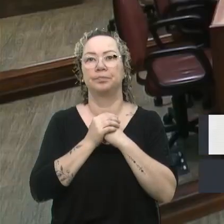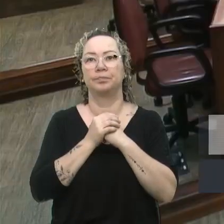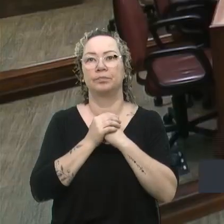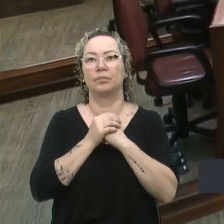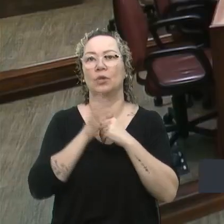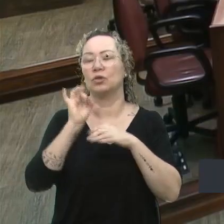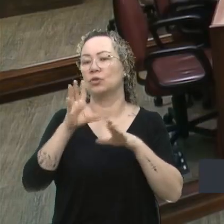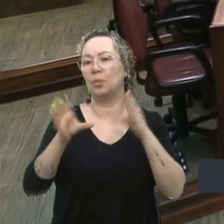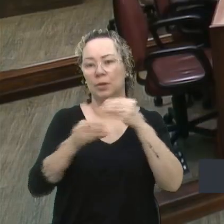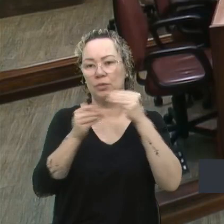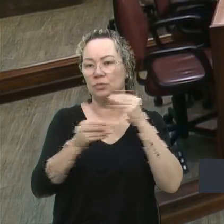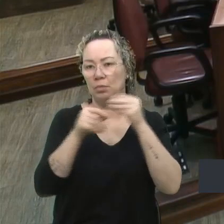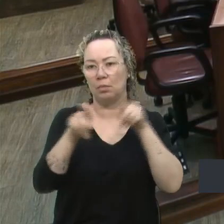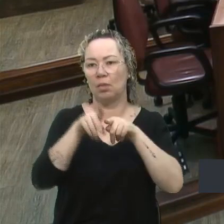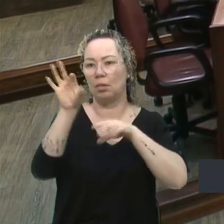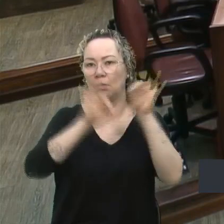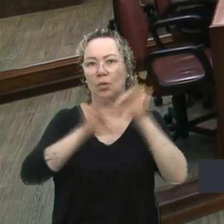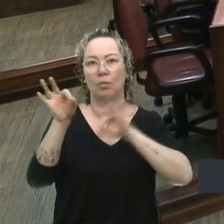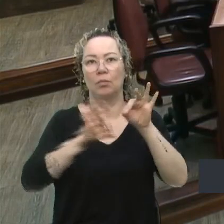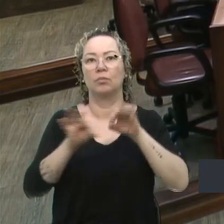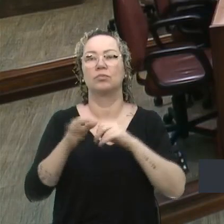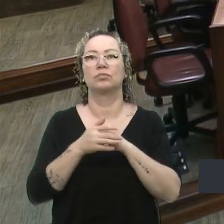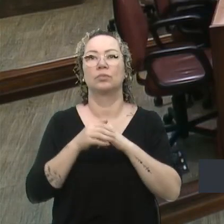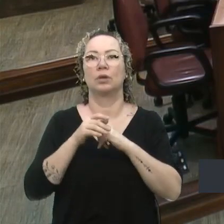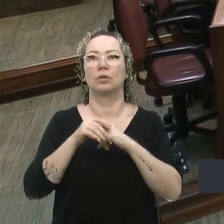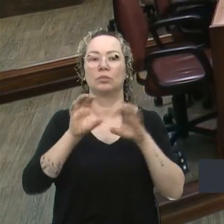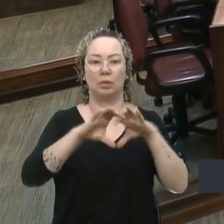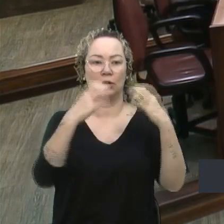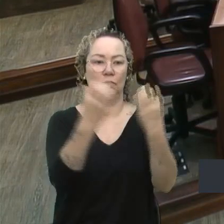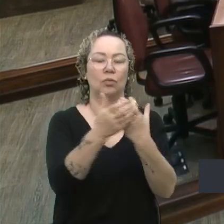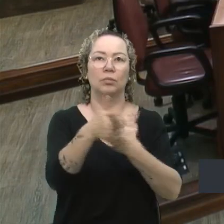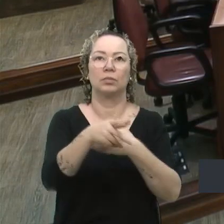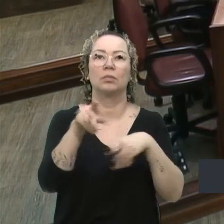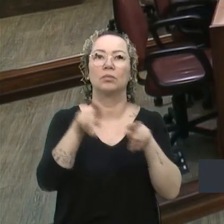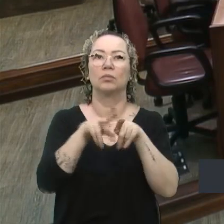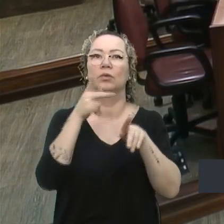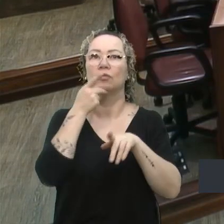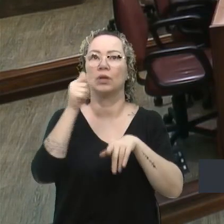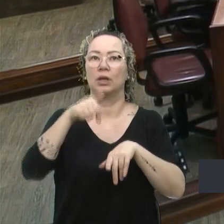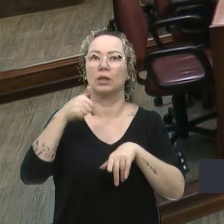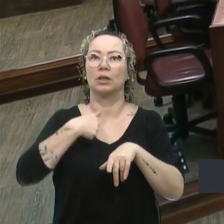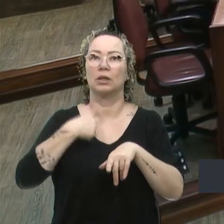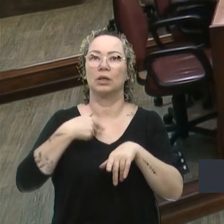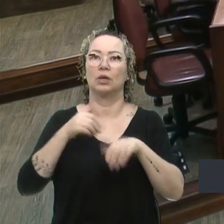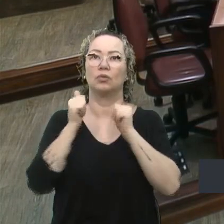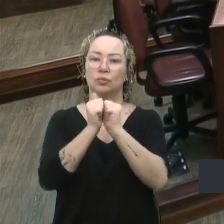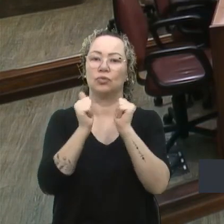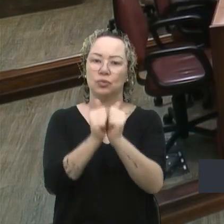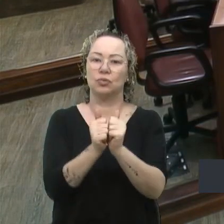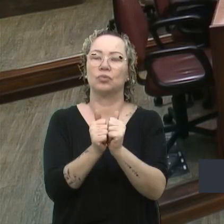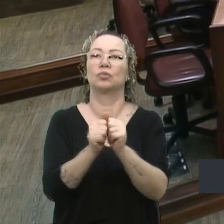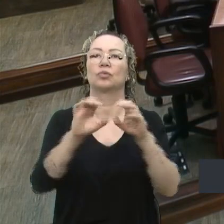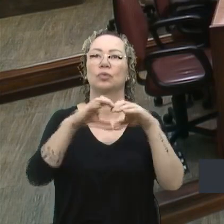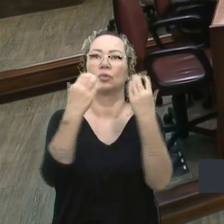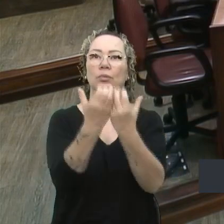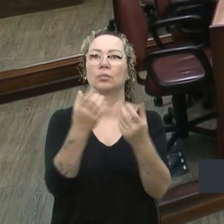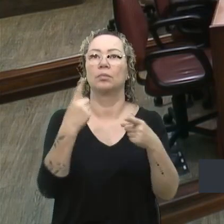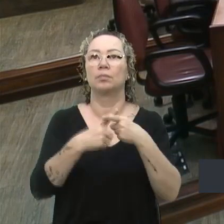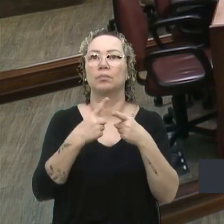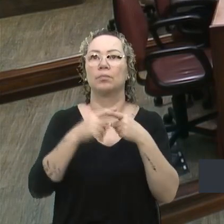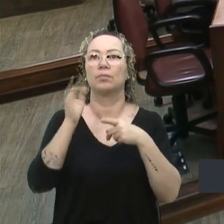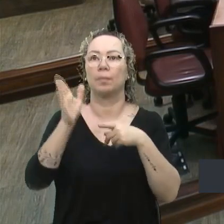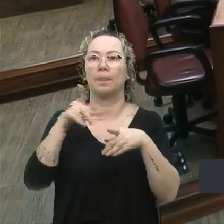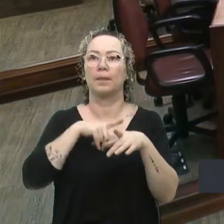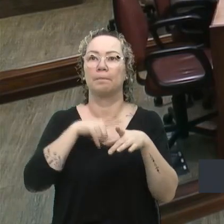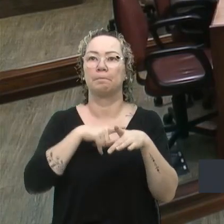o projeto, né, feito ali pela comunidade, e dizer que esse vereador também está junto com essa comunidade, porque já morei